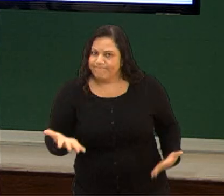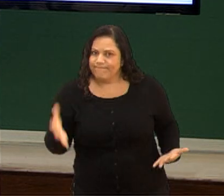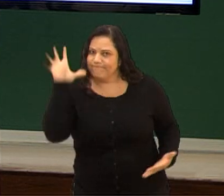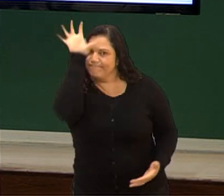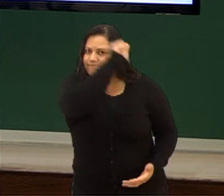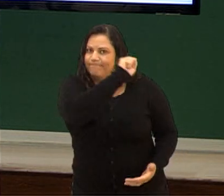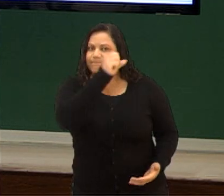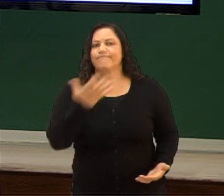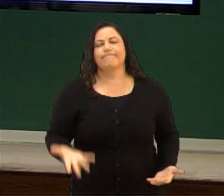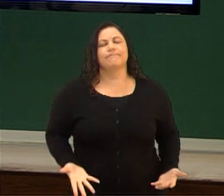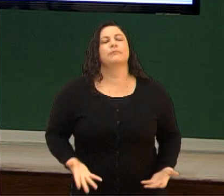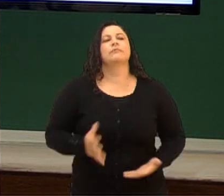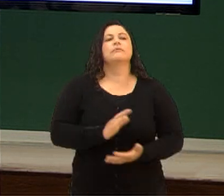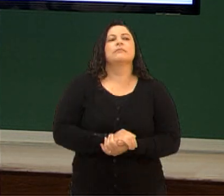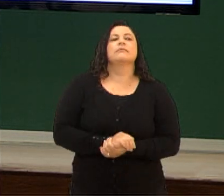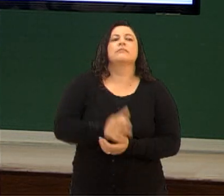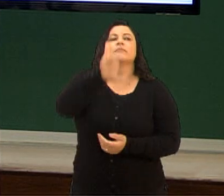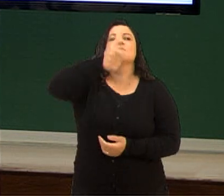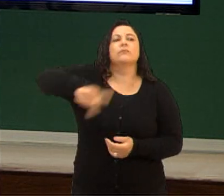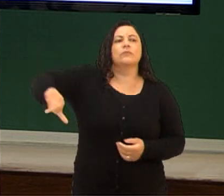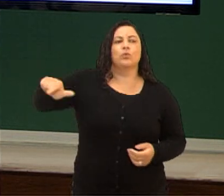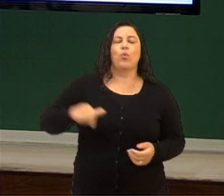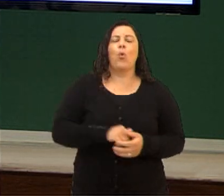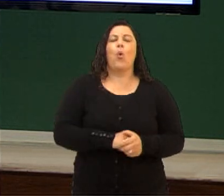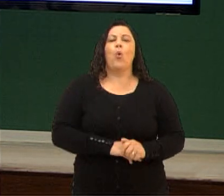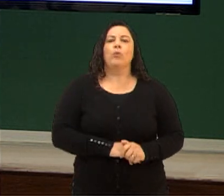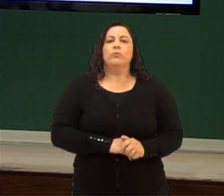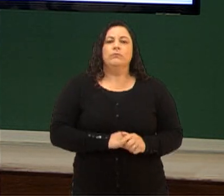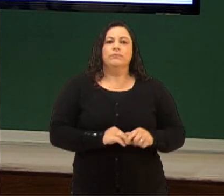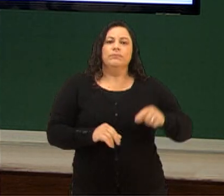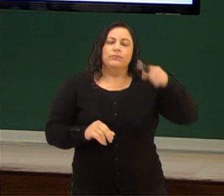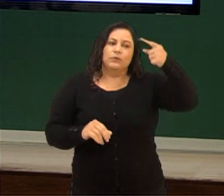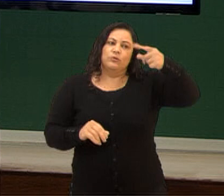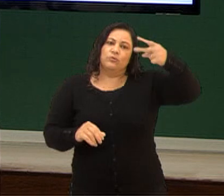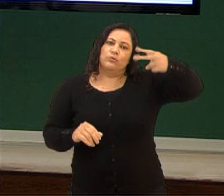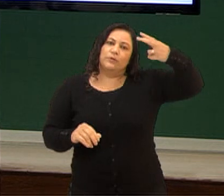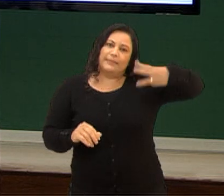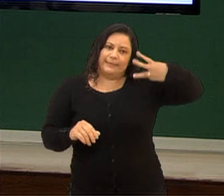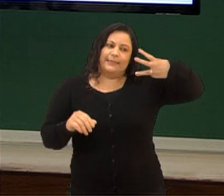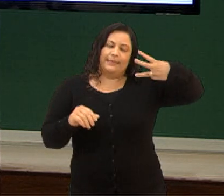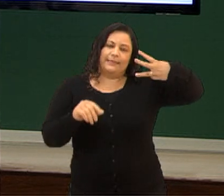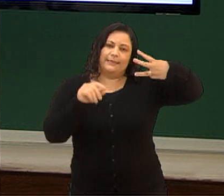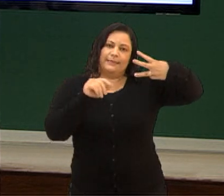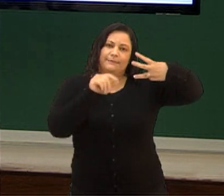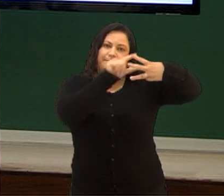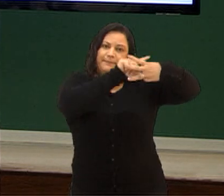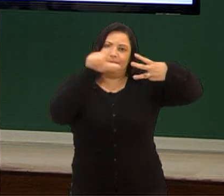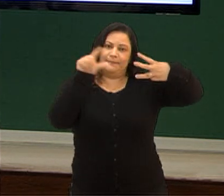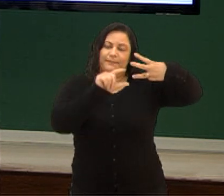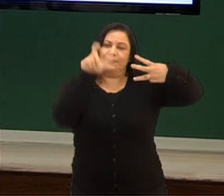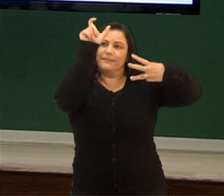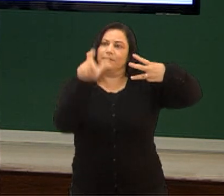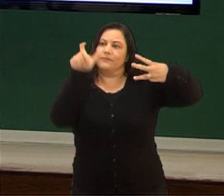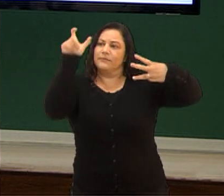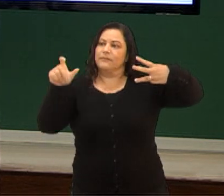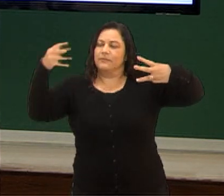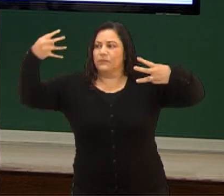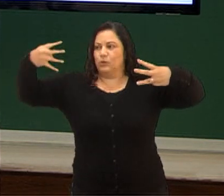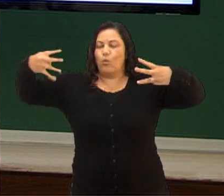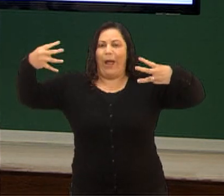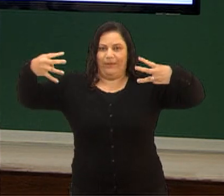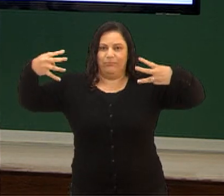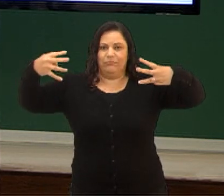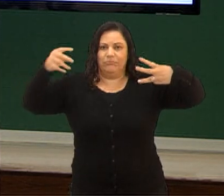cofator de outro elemento, do elemento que está na terceira linha, 1, 2, 3, e na segunda coluna, que é o elemento 4. O que eu faço?